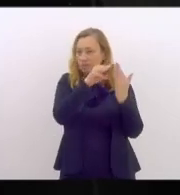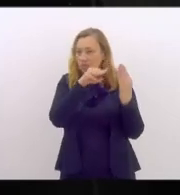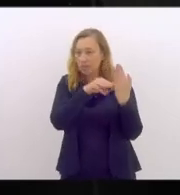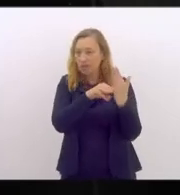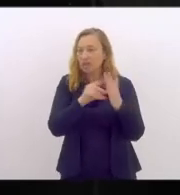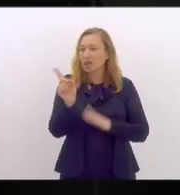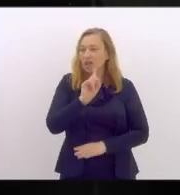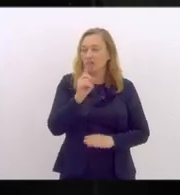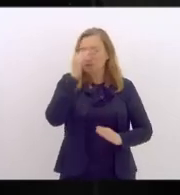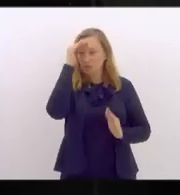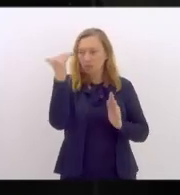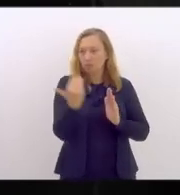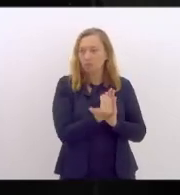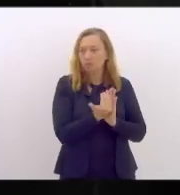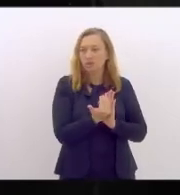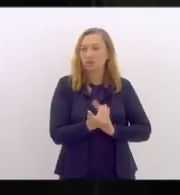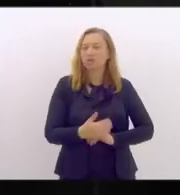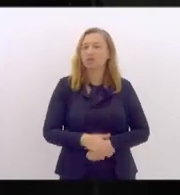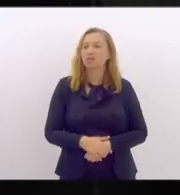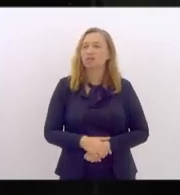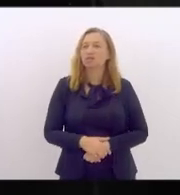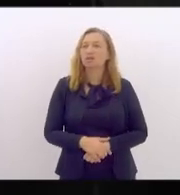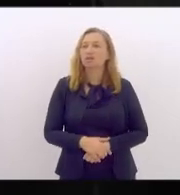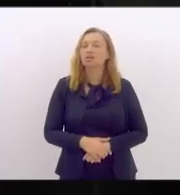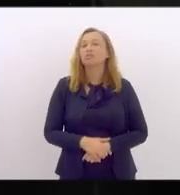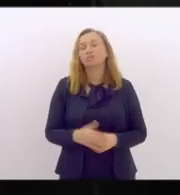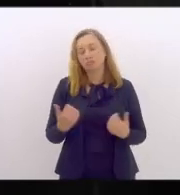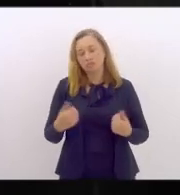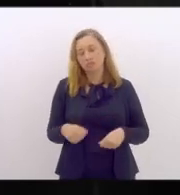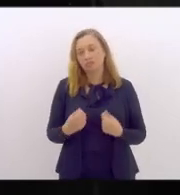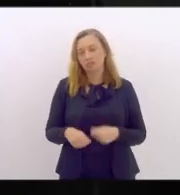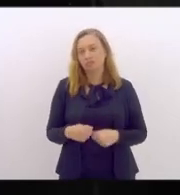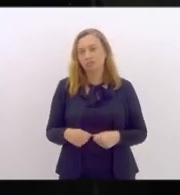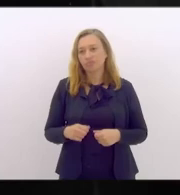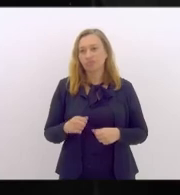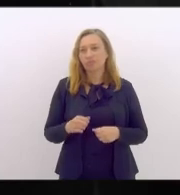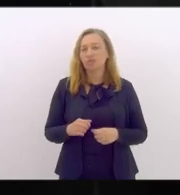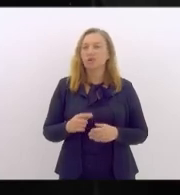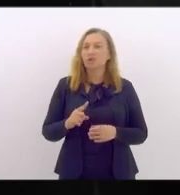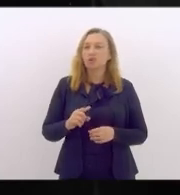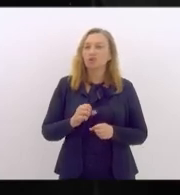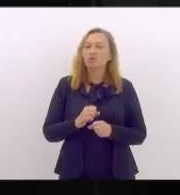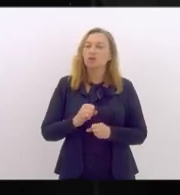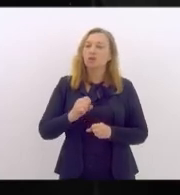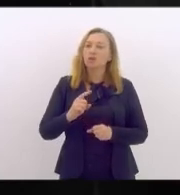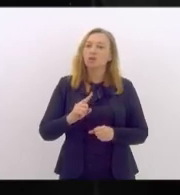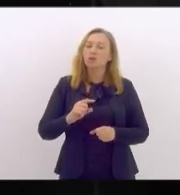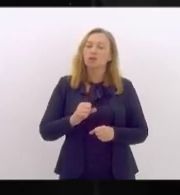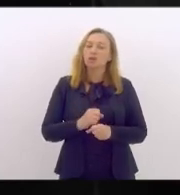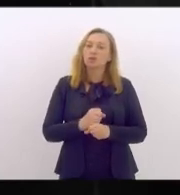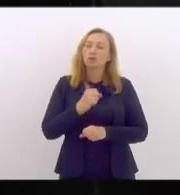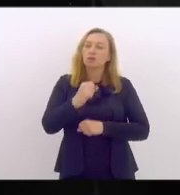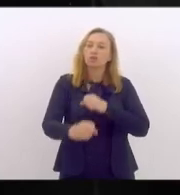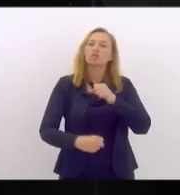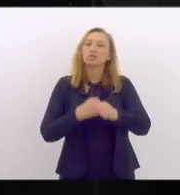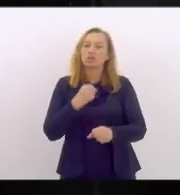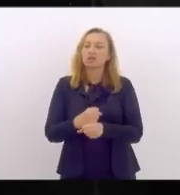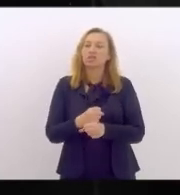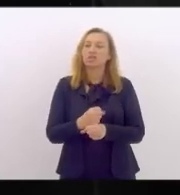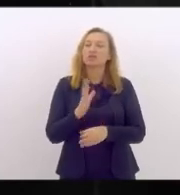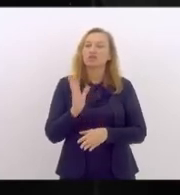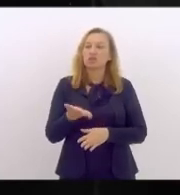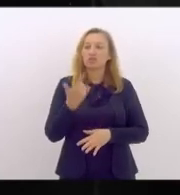nenhuma delas estão um desafio fundamental terá que ser a partir do início do próximo governo já deflagrar o processo